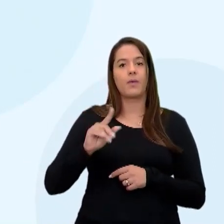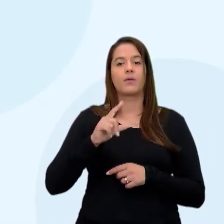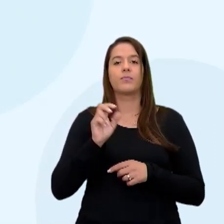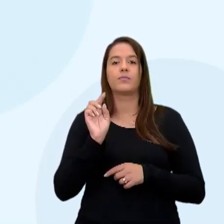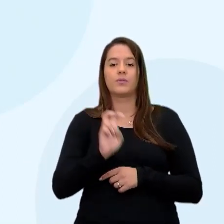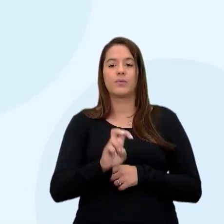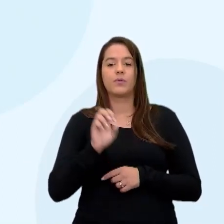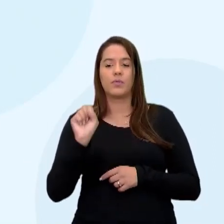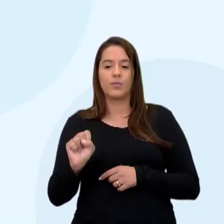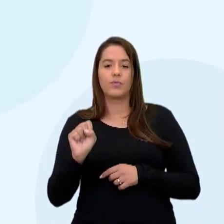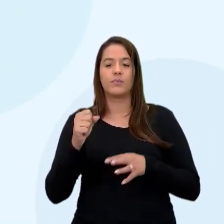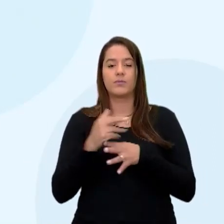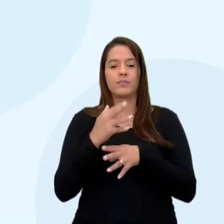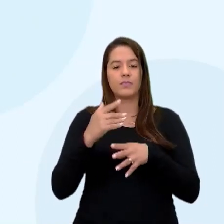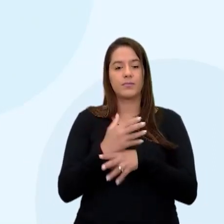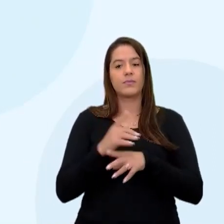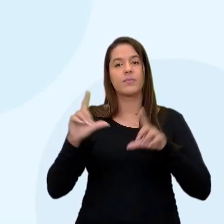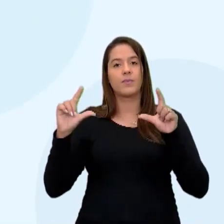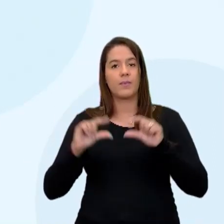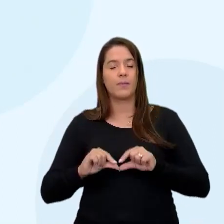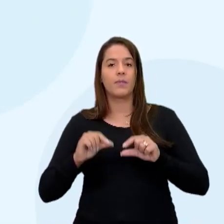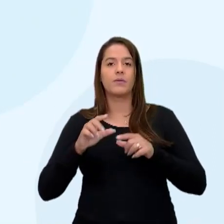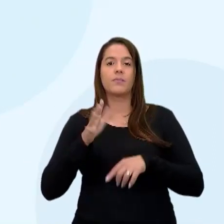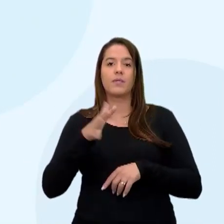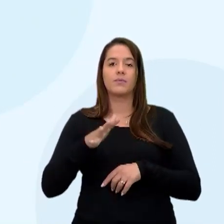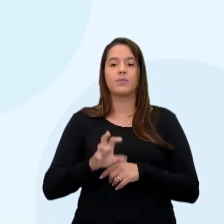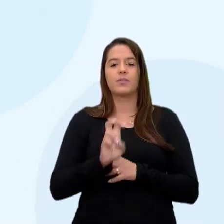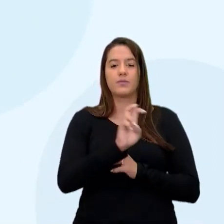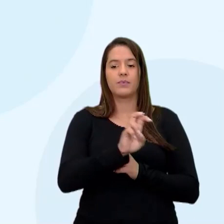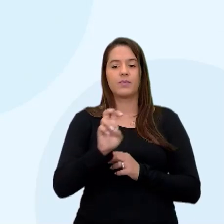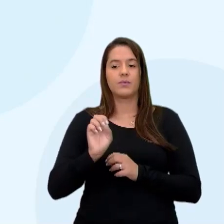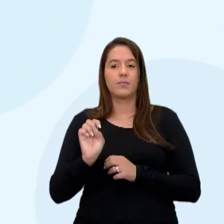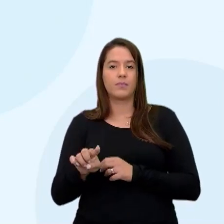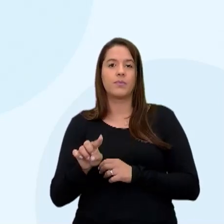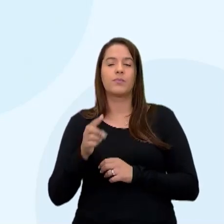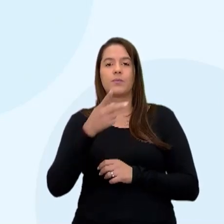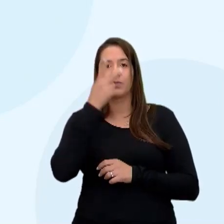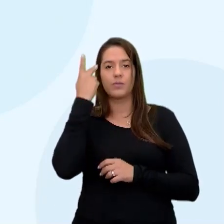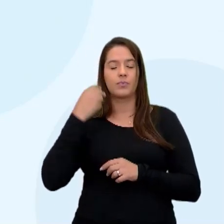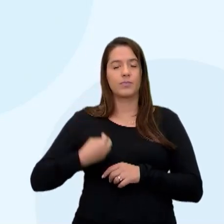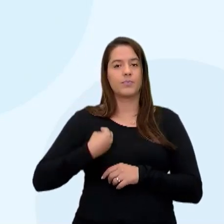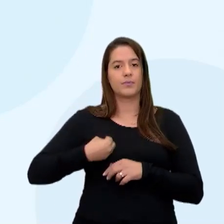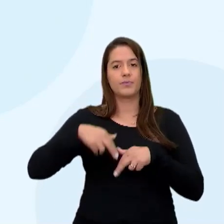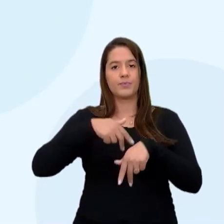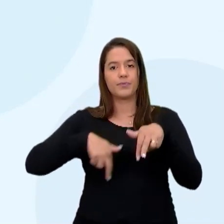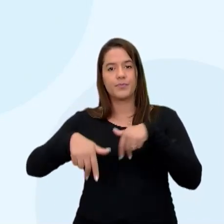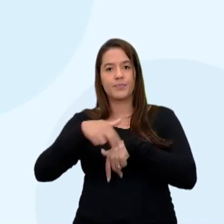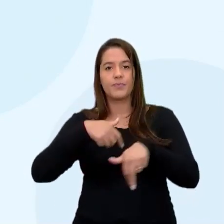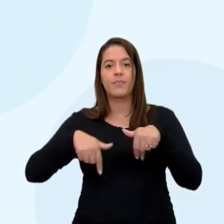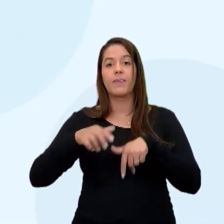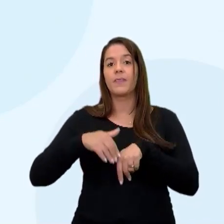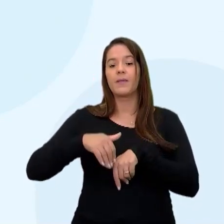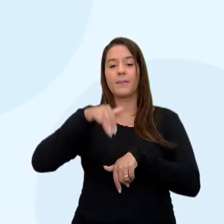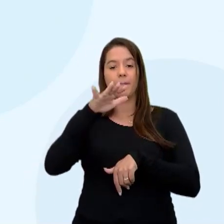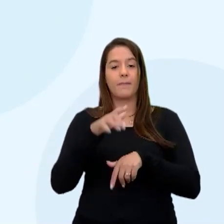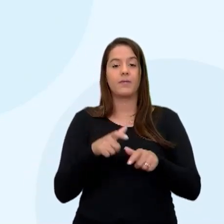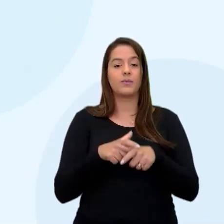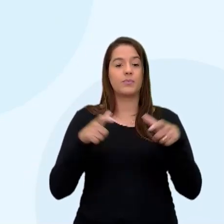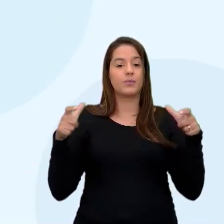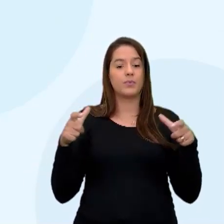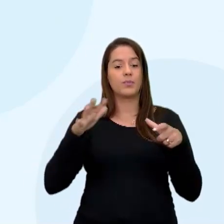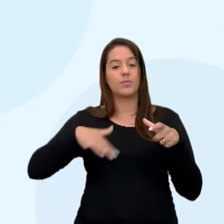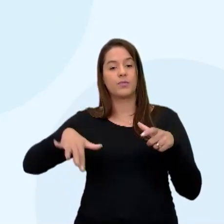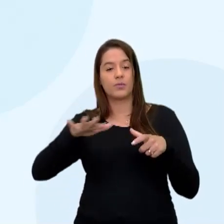cidades, com média inferior a 25 mil habitantes, né, dados de 2018. Os centros de zona B são mais numerosos na